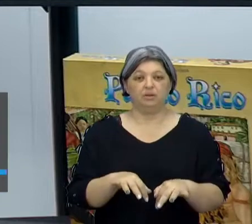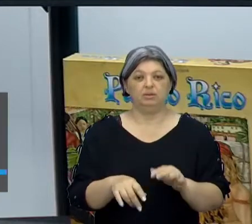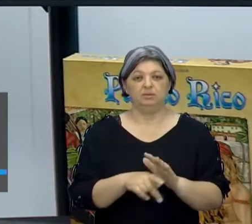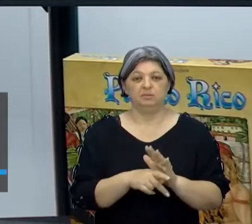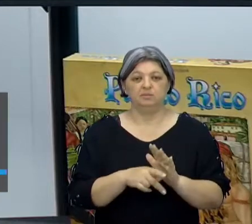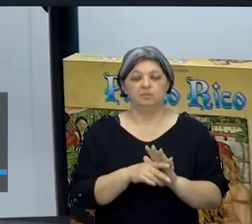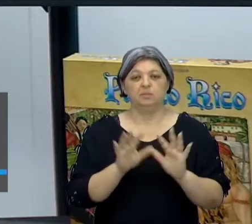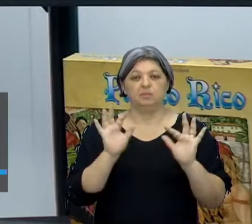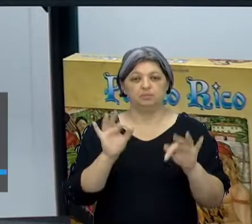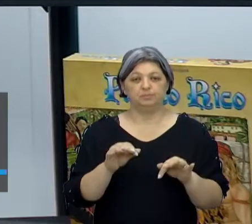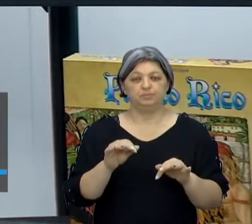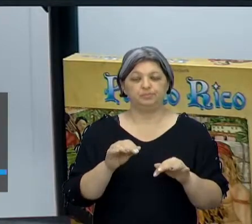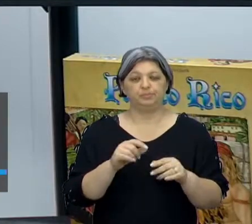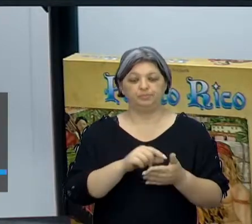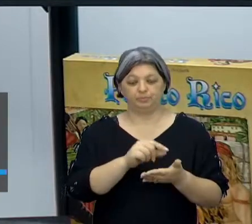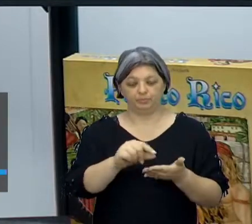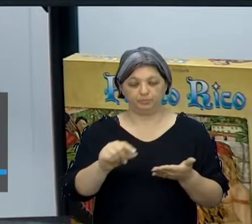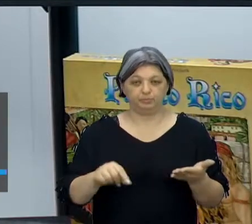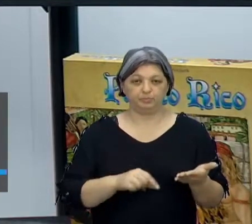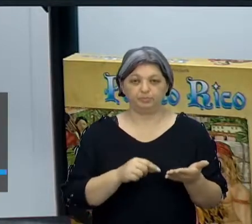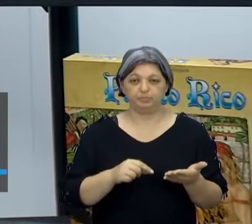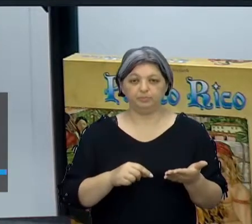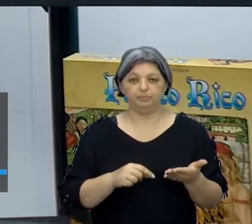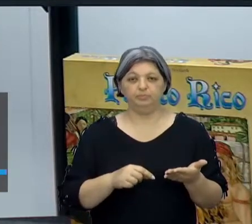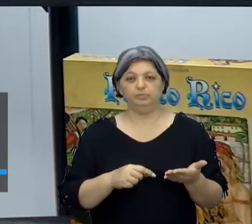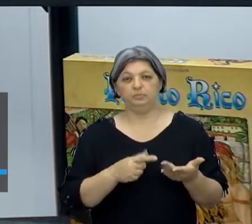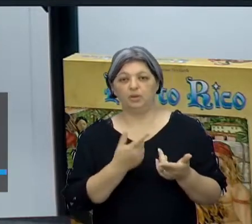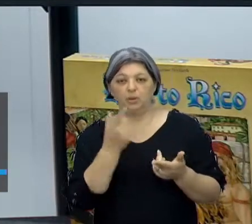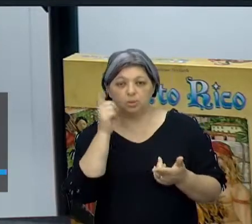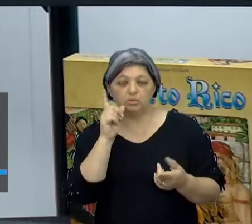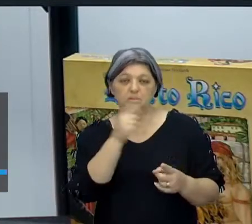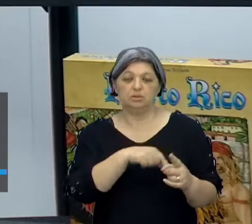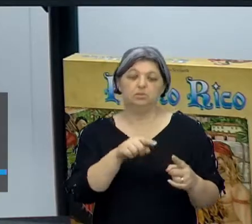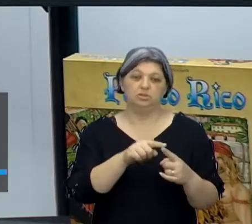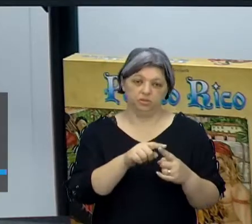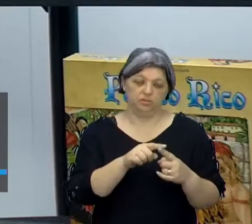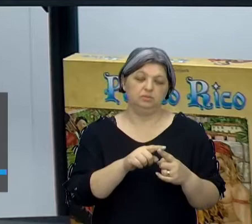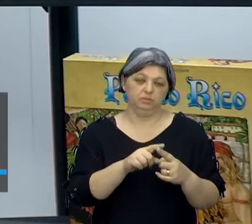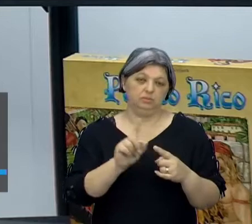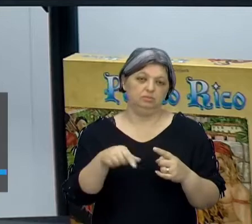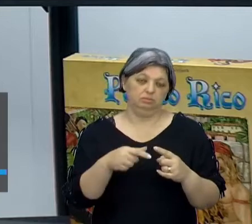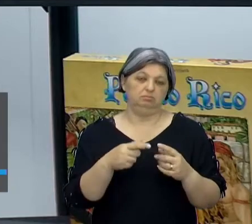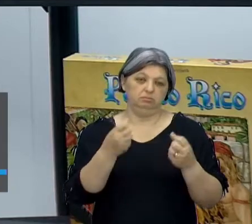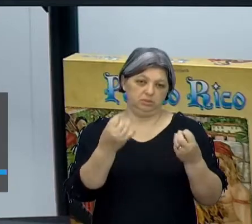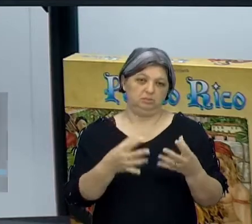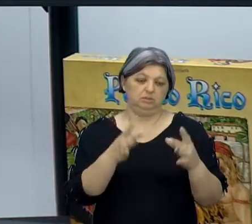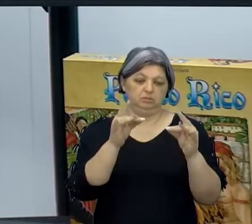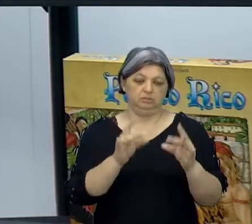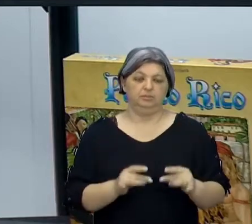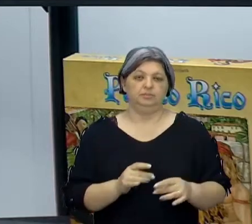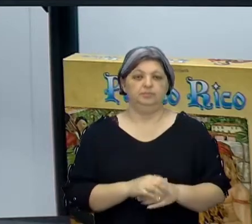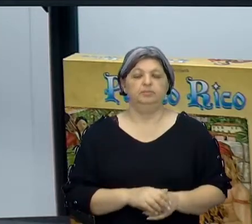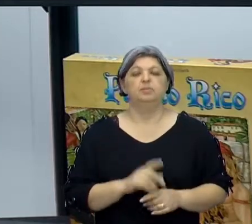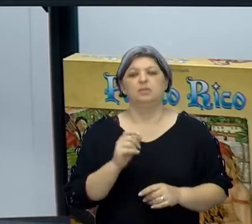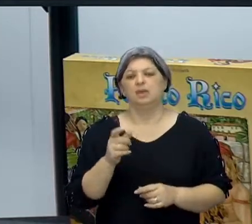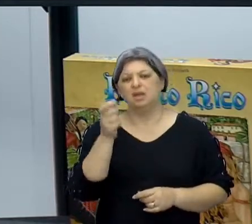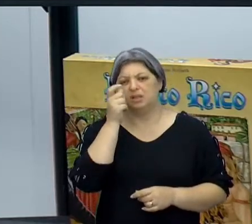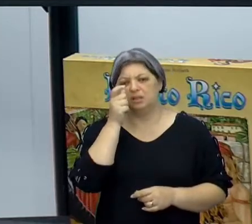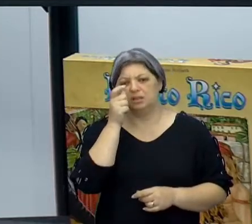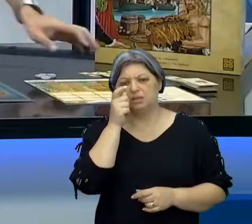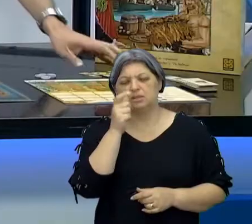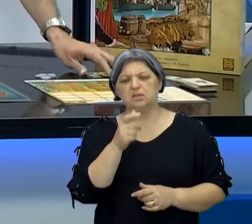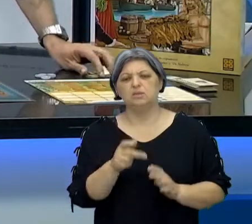de uma rodada quando pelo menos uma das seguintes condições for atingida. E aí eles colocam lá algumas das funções. O interessante do Porto Rico é como ele